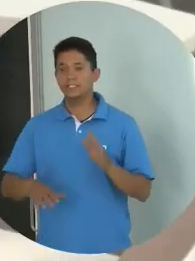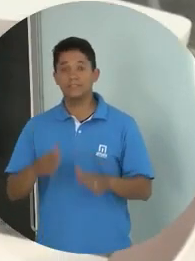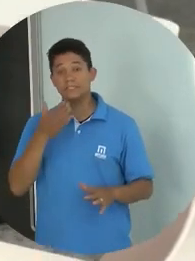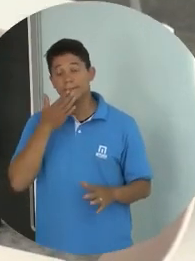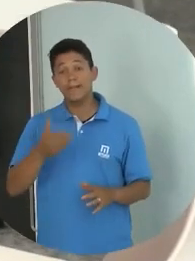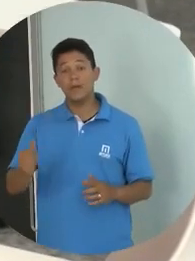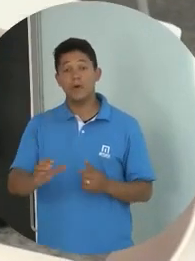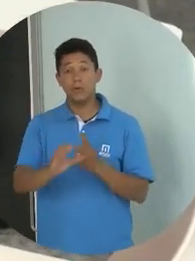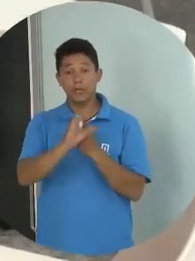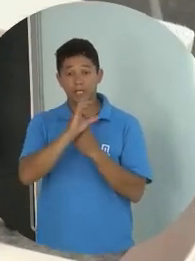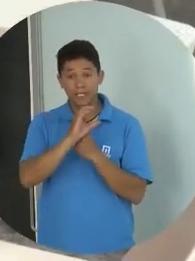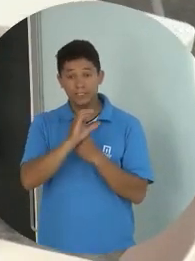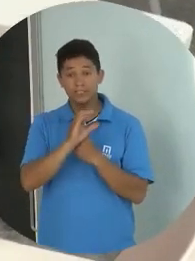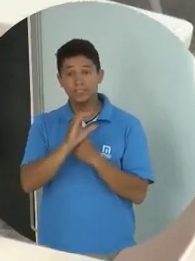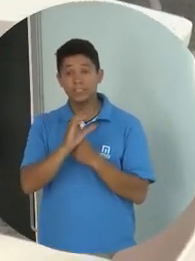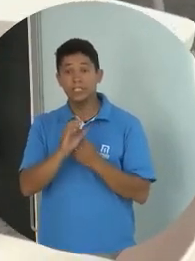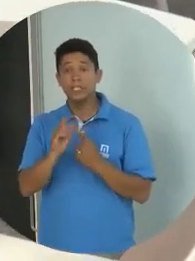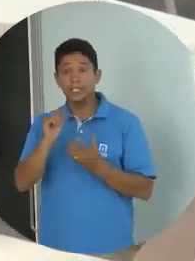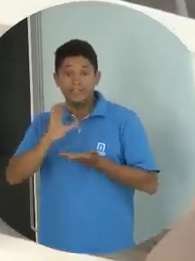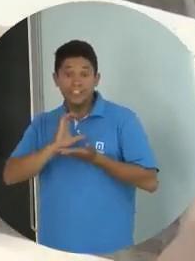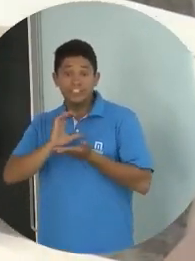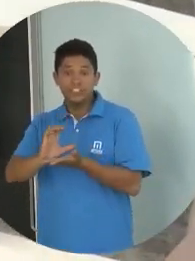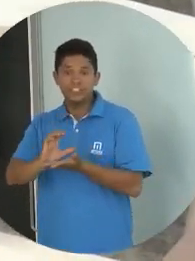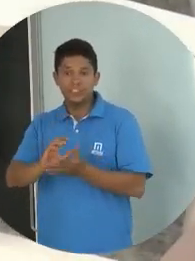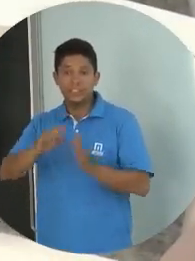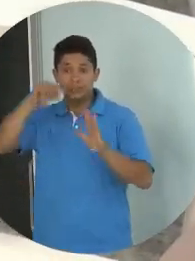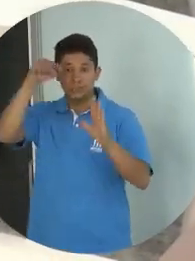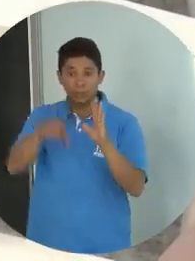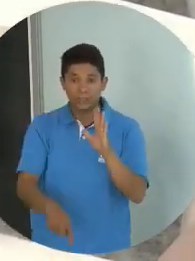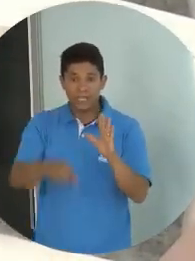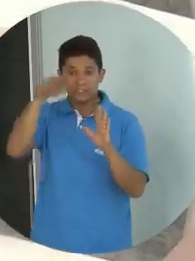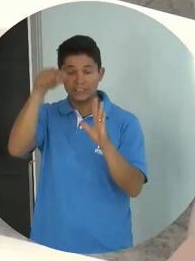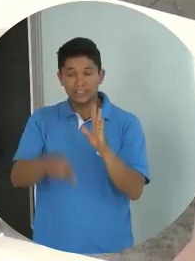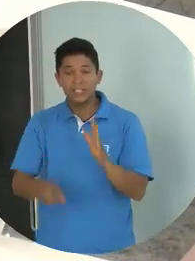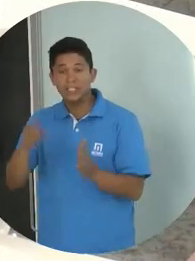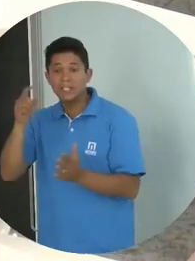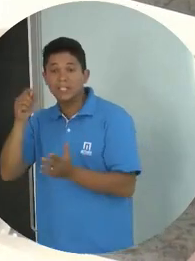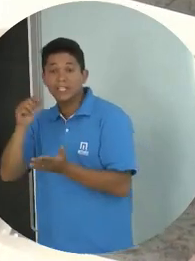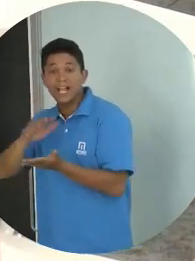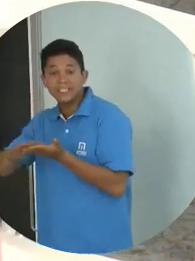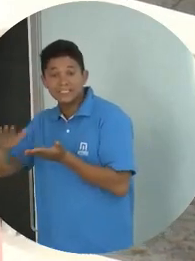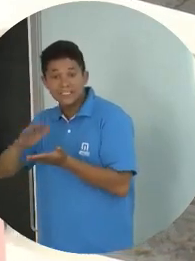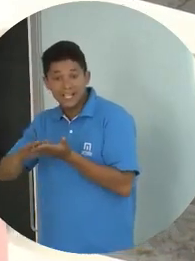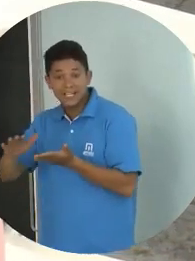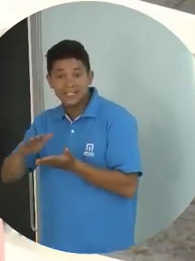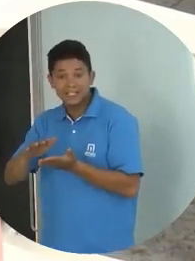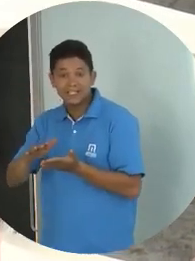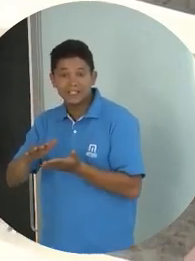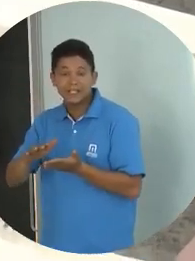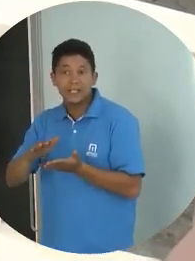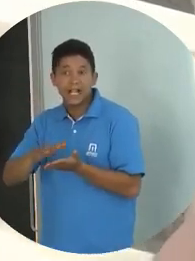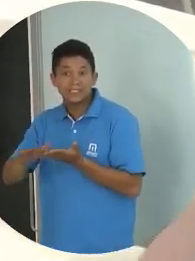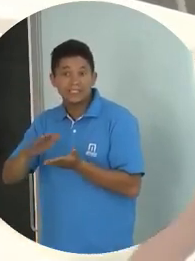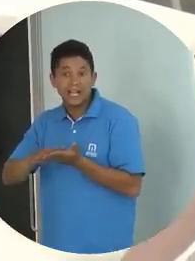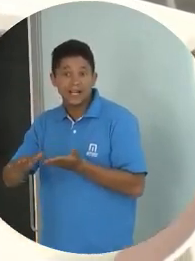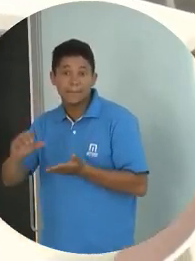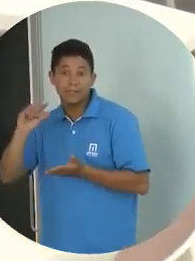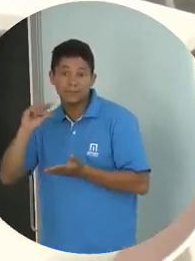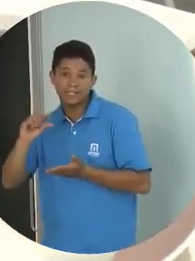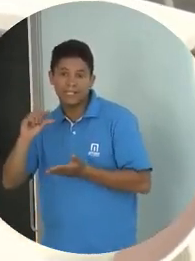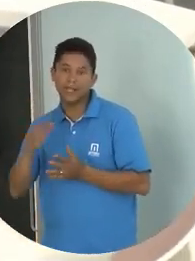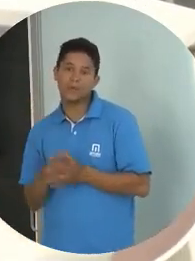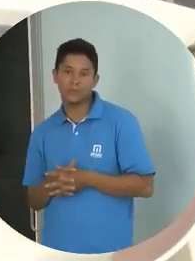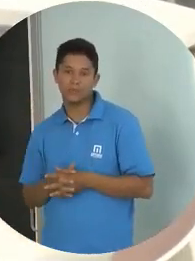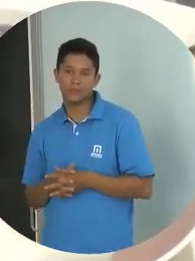que em gastar mais material, então, ou menos material. Chutar errado, né? Estimar errado, né? Então, o que a gente tem